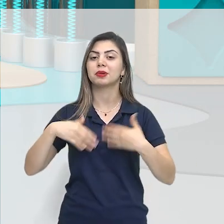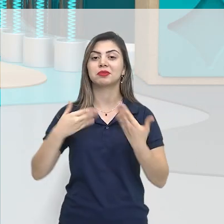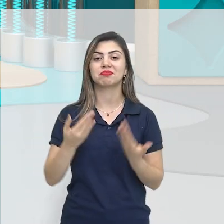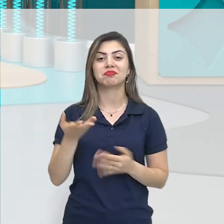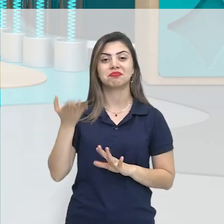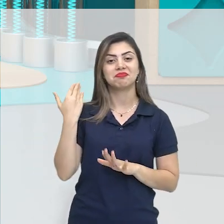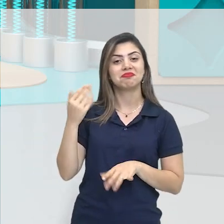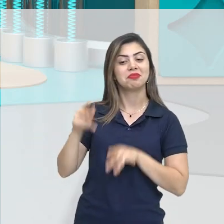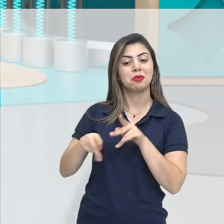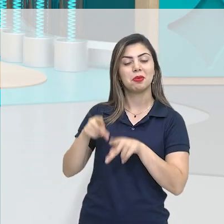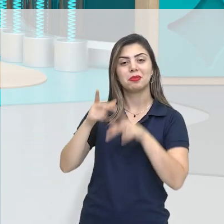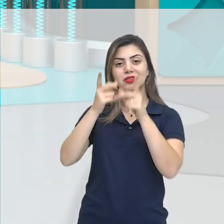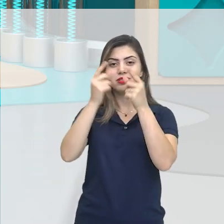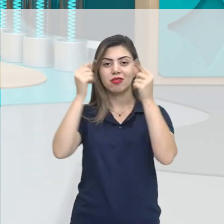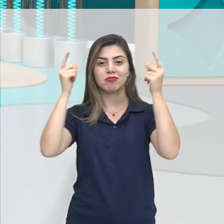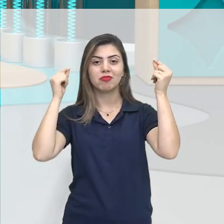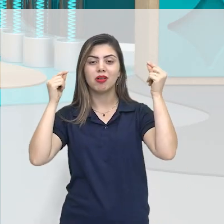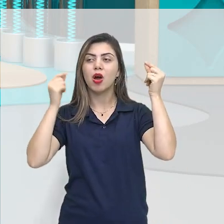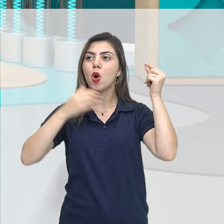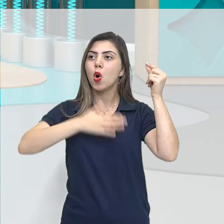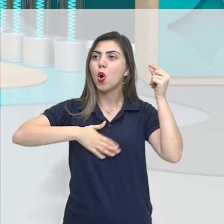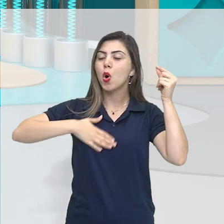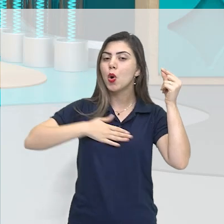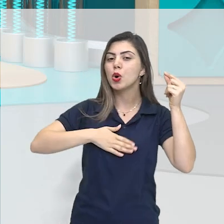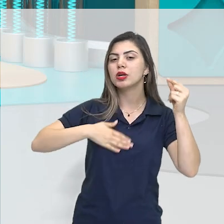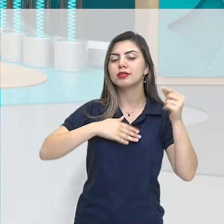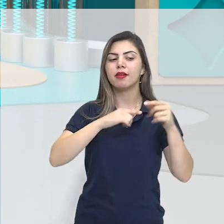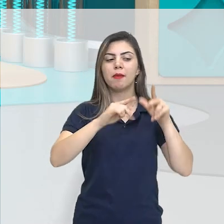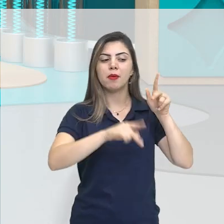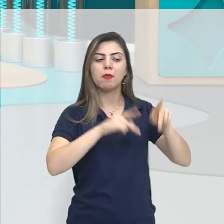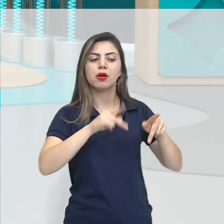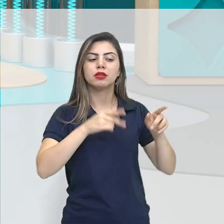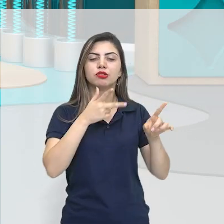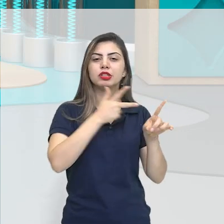gostavam muito de fazer isso, de contar os feitos heróicos dos seus,